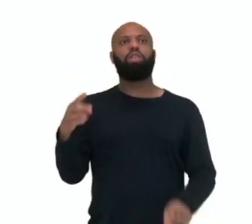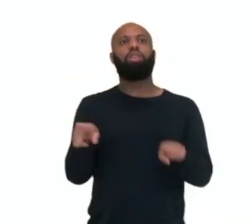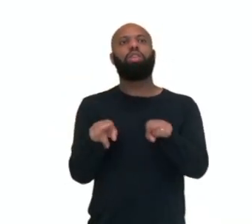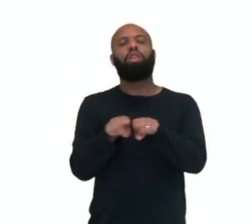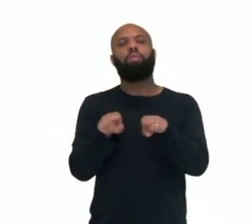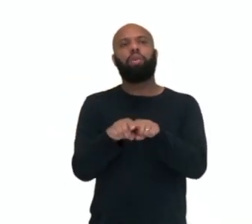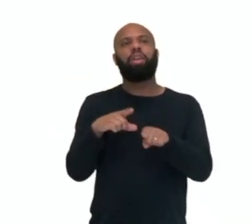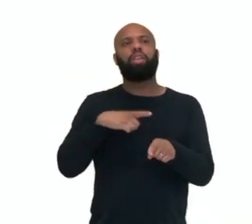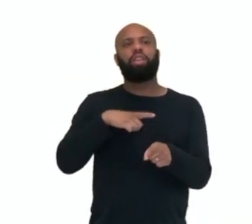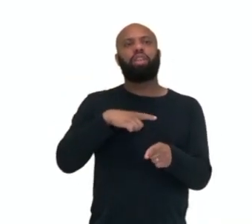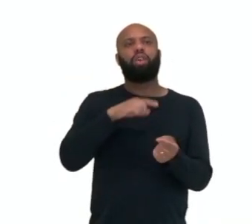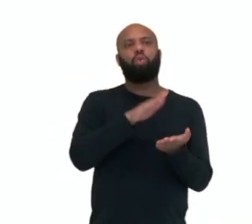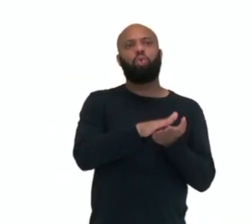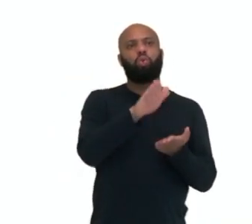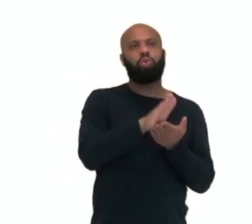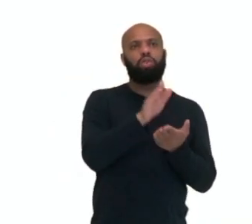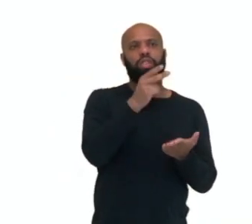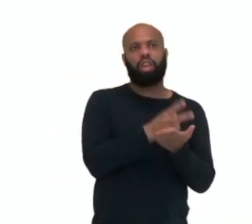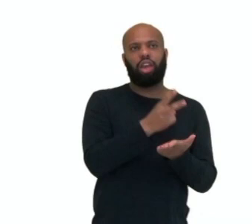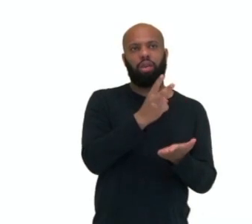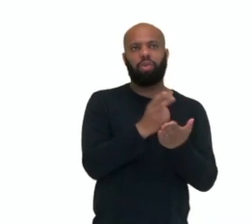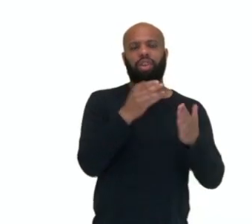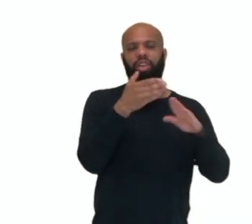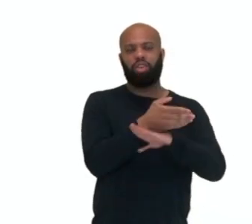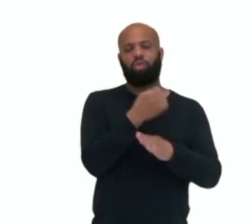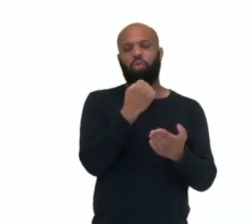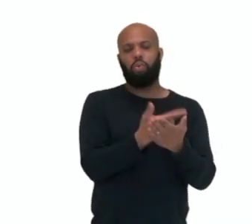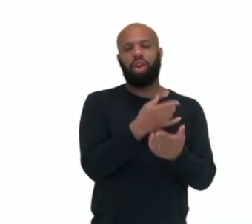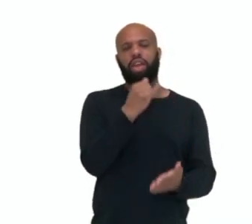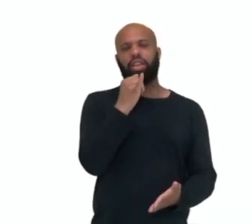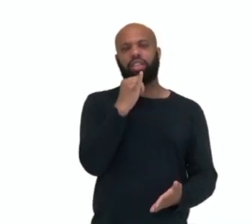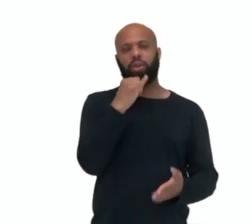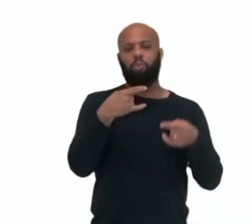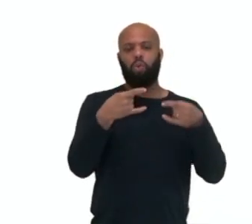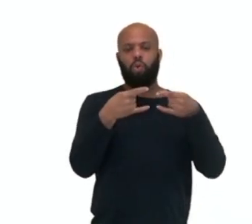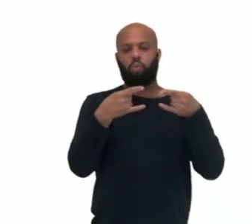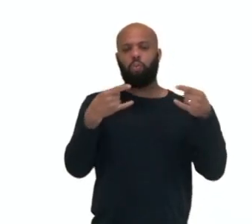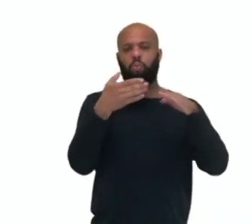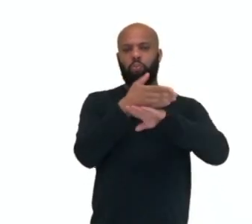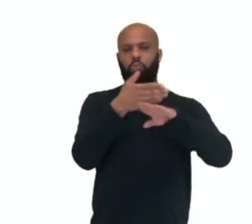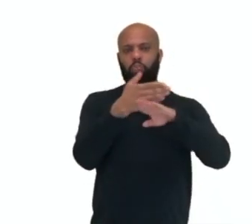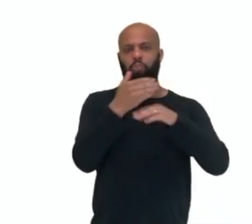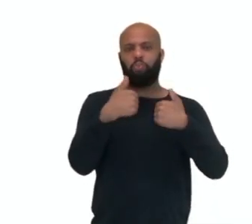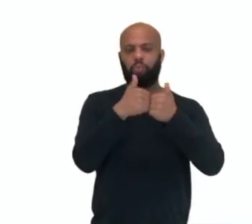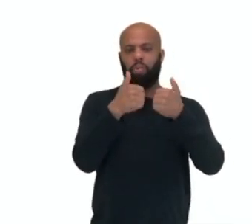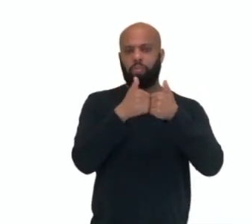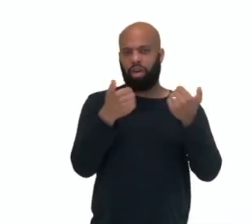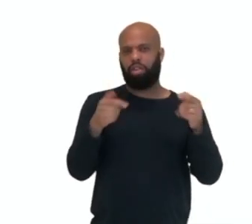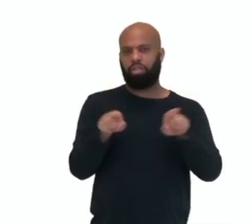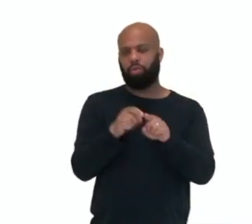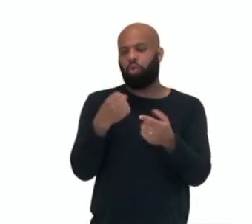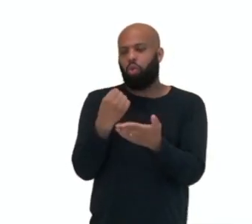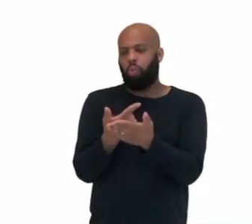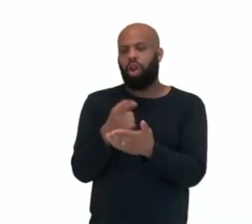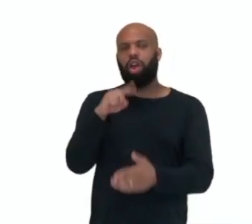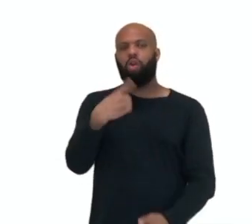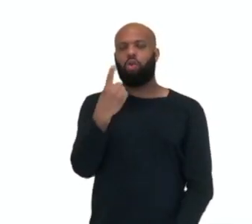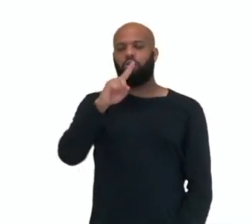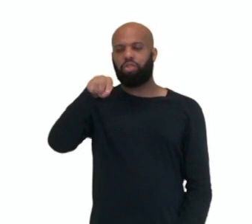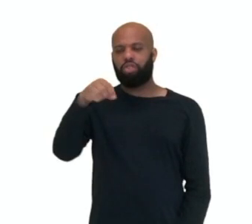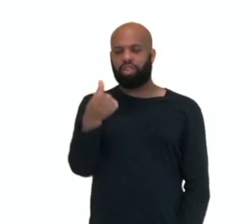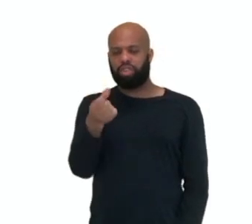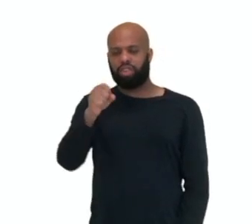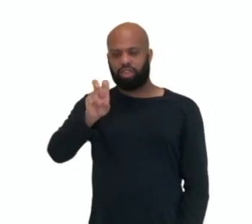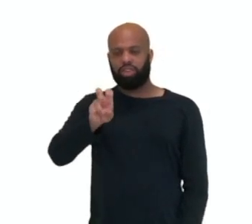e comprar o produto, a passagem que ela gastou, dá 1,65 por pulseira. Se